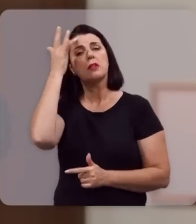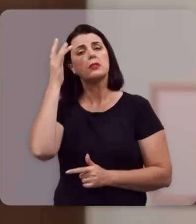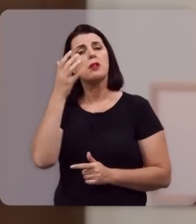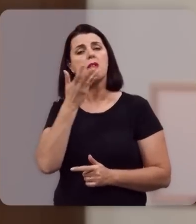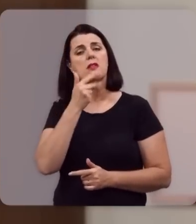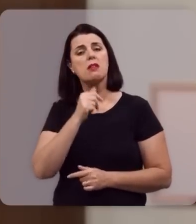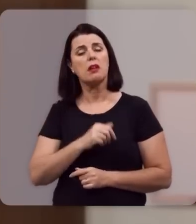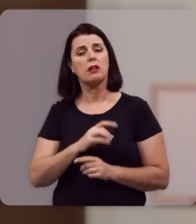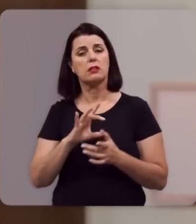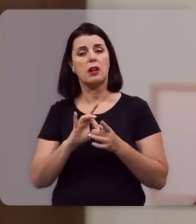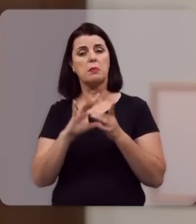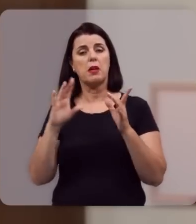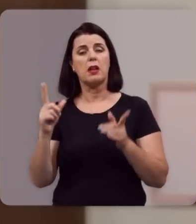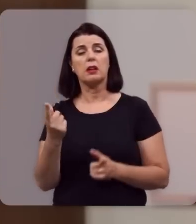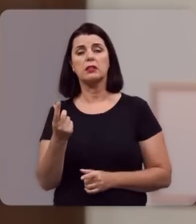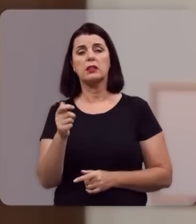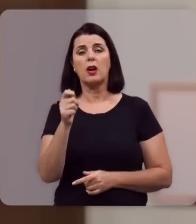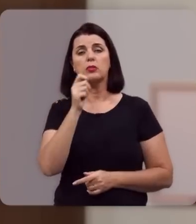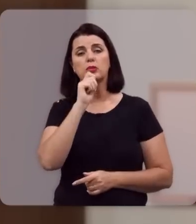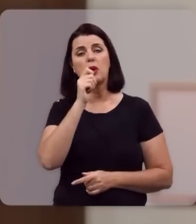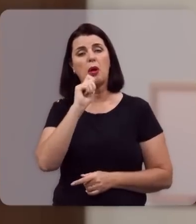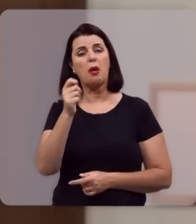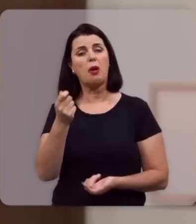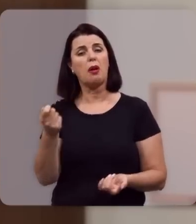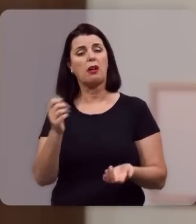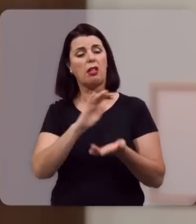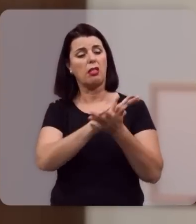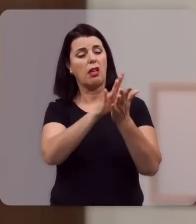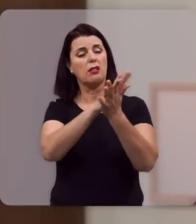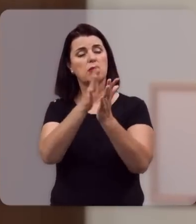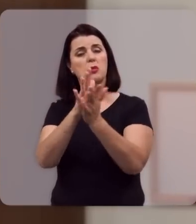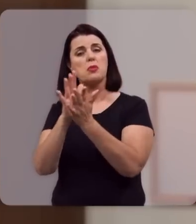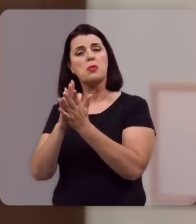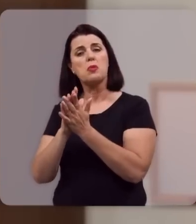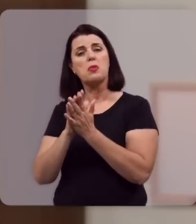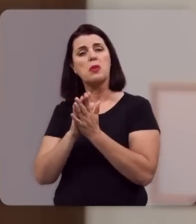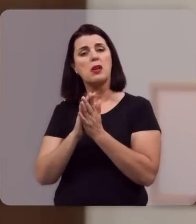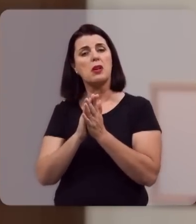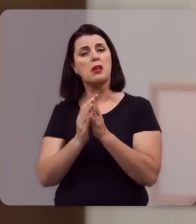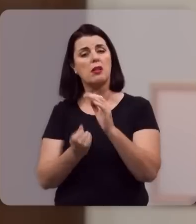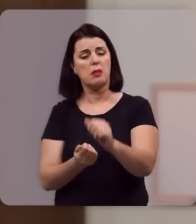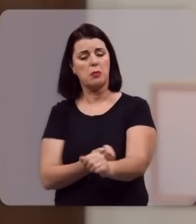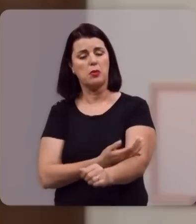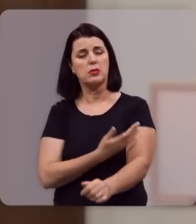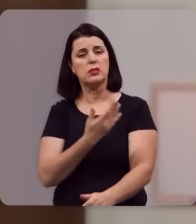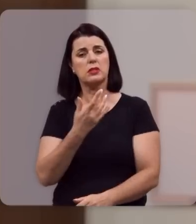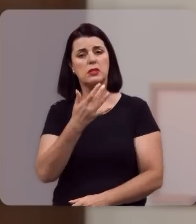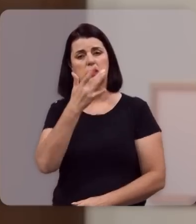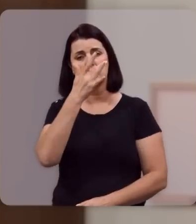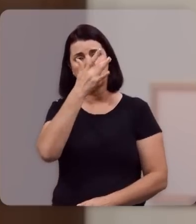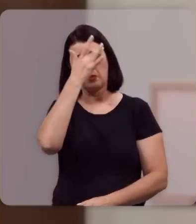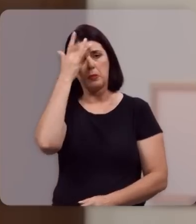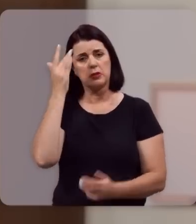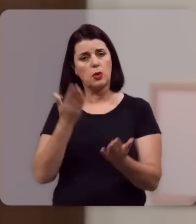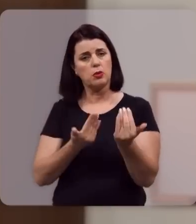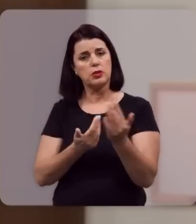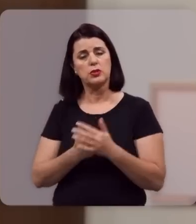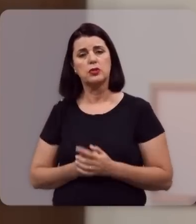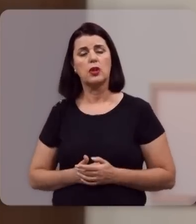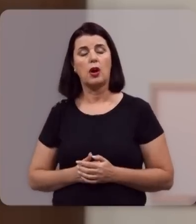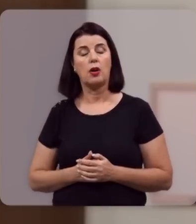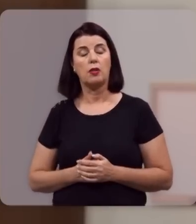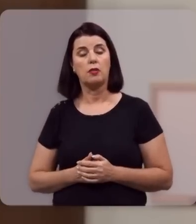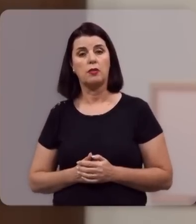A liberação das drogas, devastando a saúde emocional da nossa juventude.